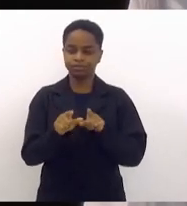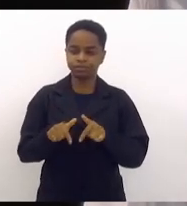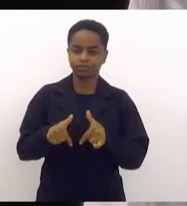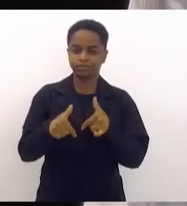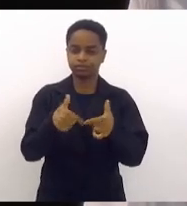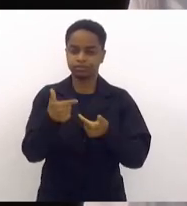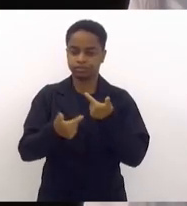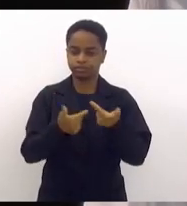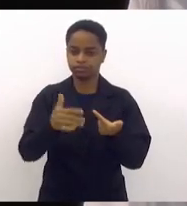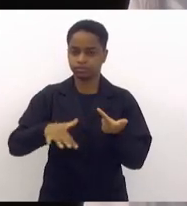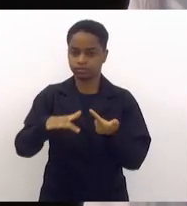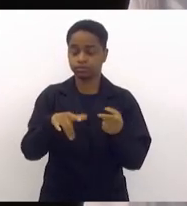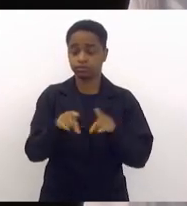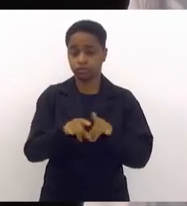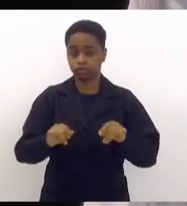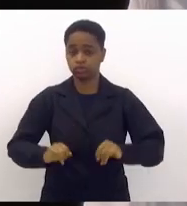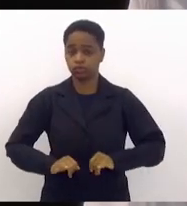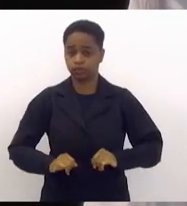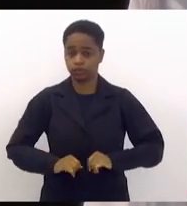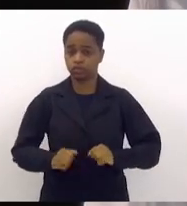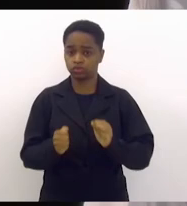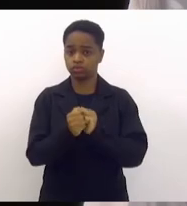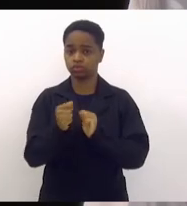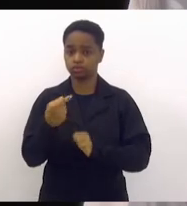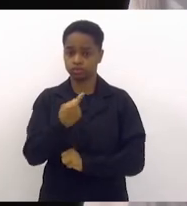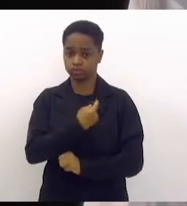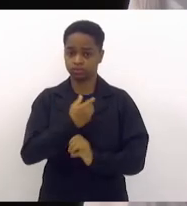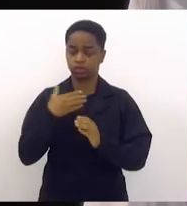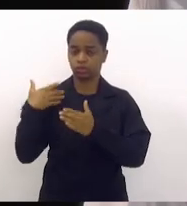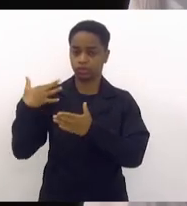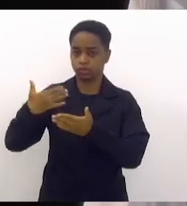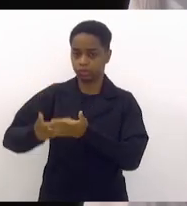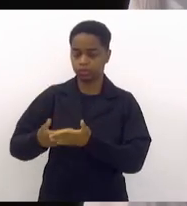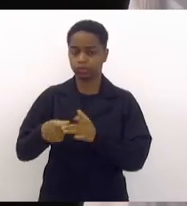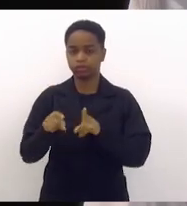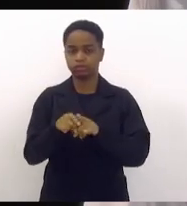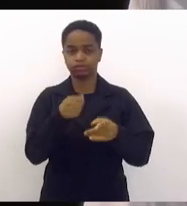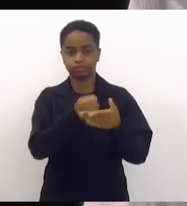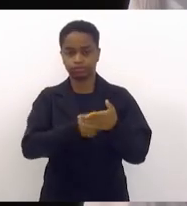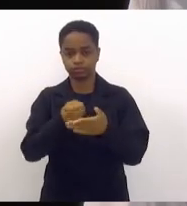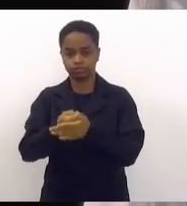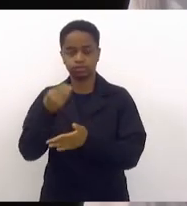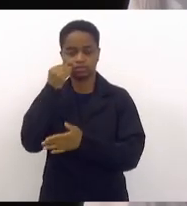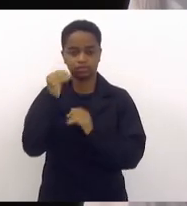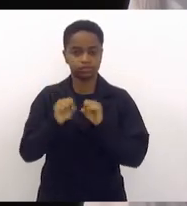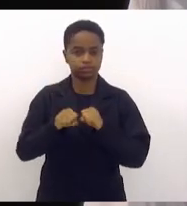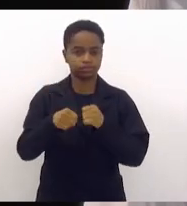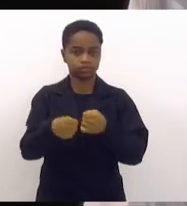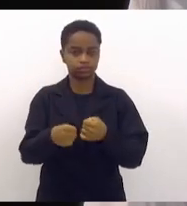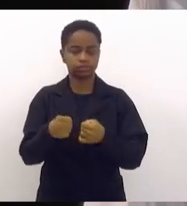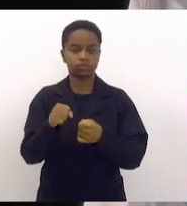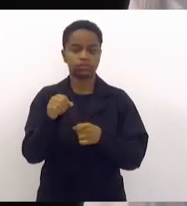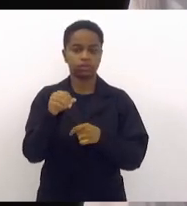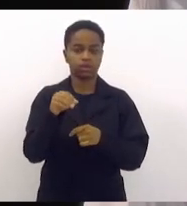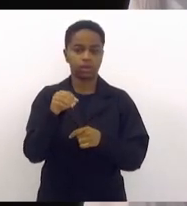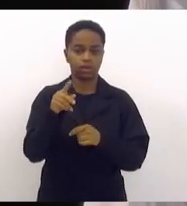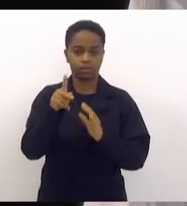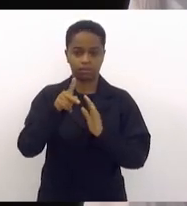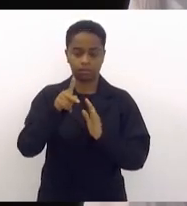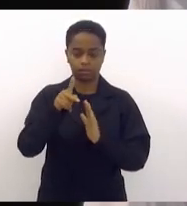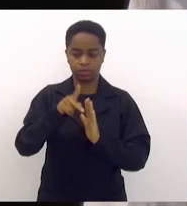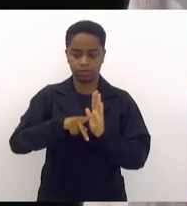também sofreram conosco nesse processo e fizeram a luta defesa da Petrobras da indústria naval nesses últimos